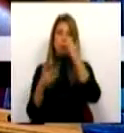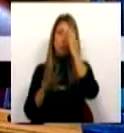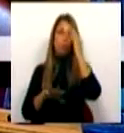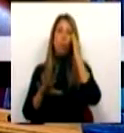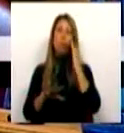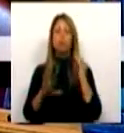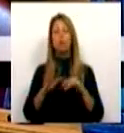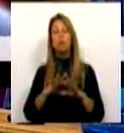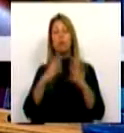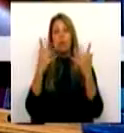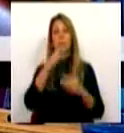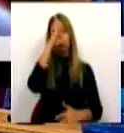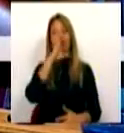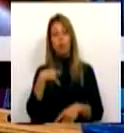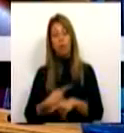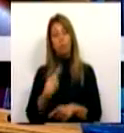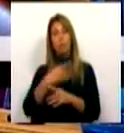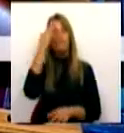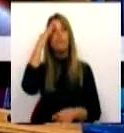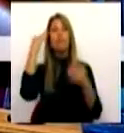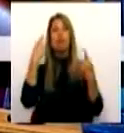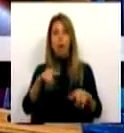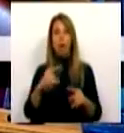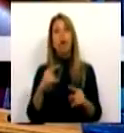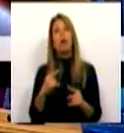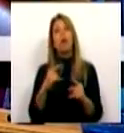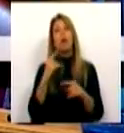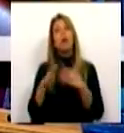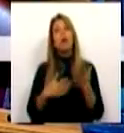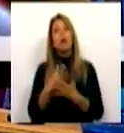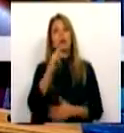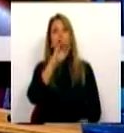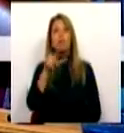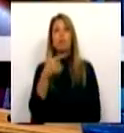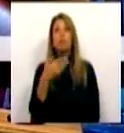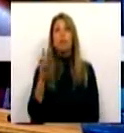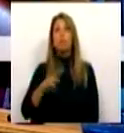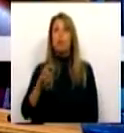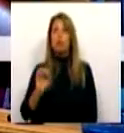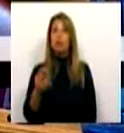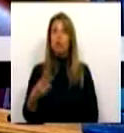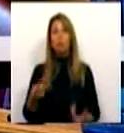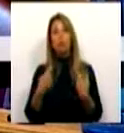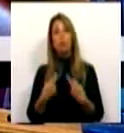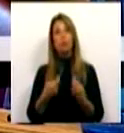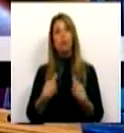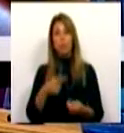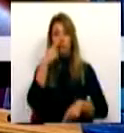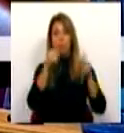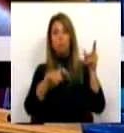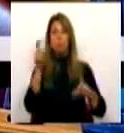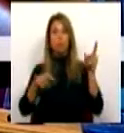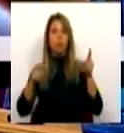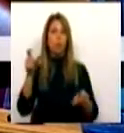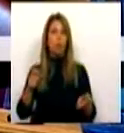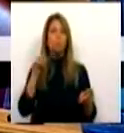na medida em que tem previsto um aumento da ordem dos 3,7 milhões de euros para despesas com pessoal,